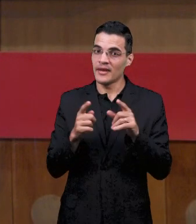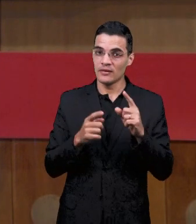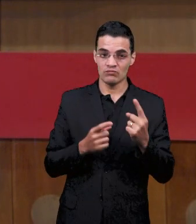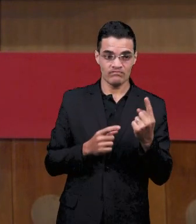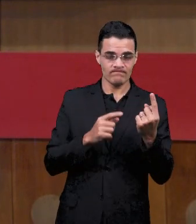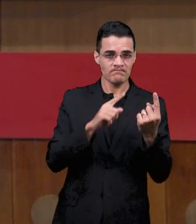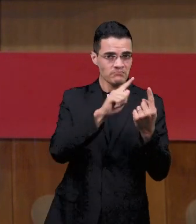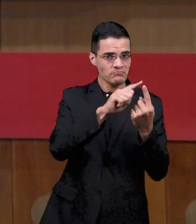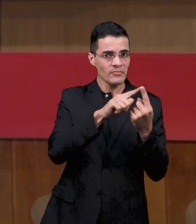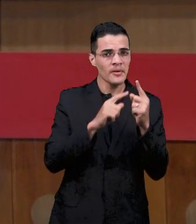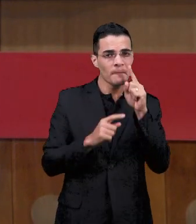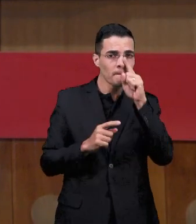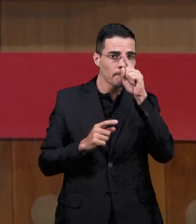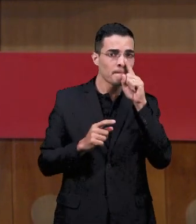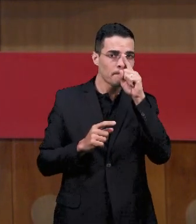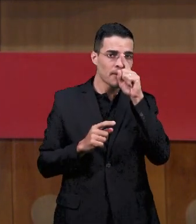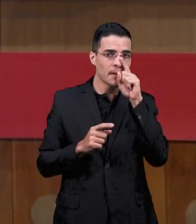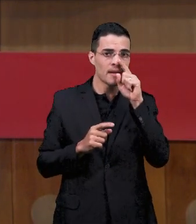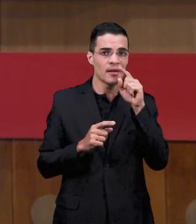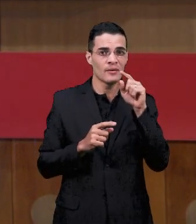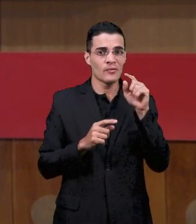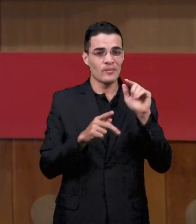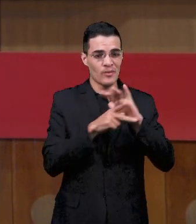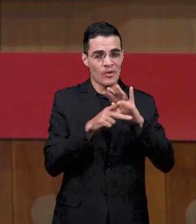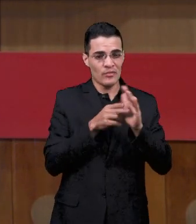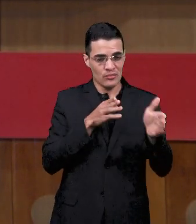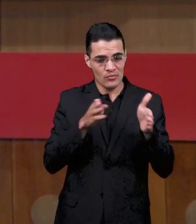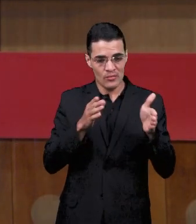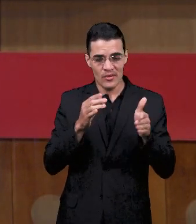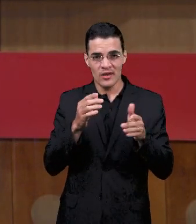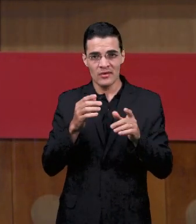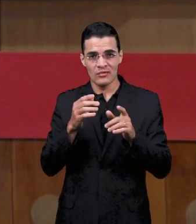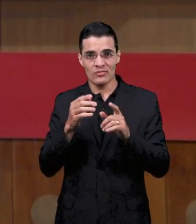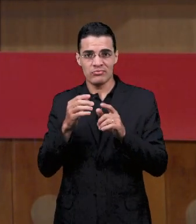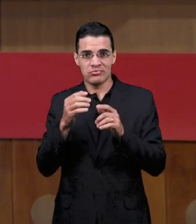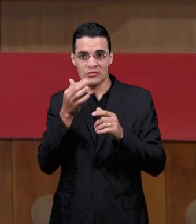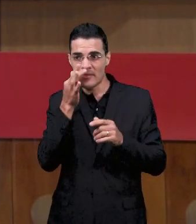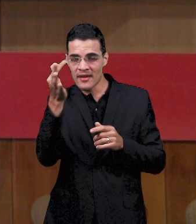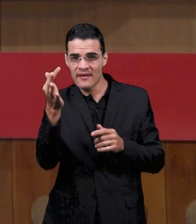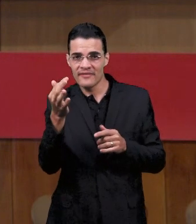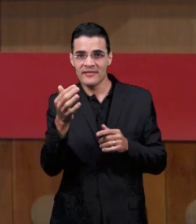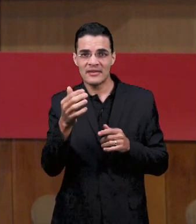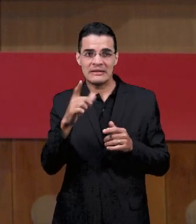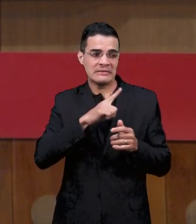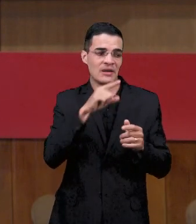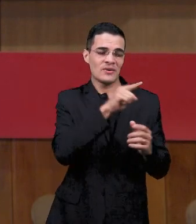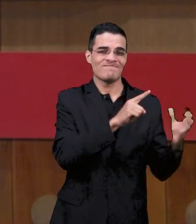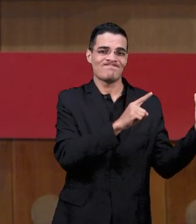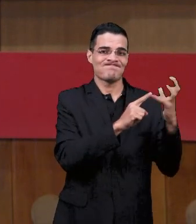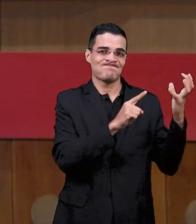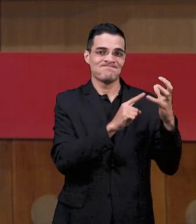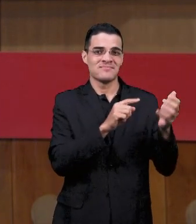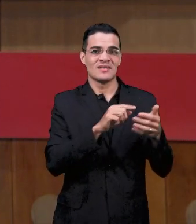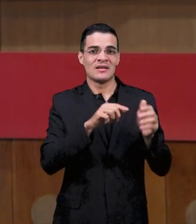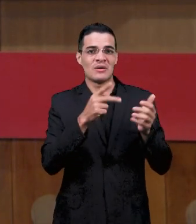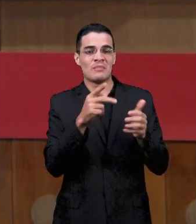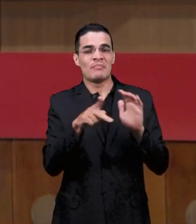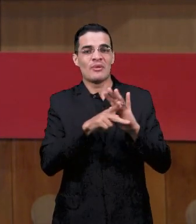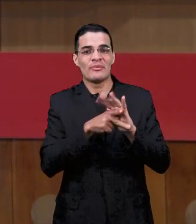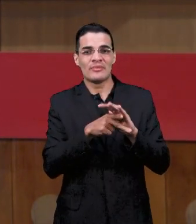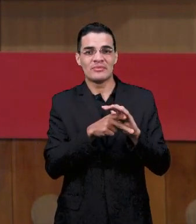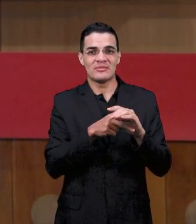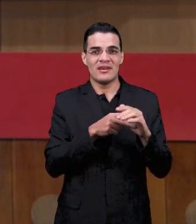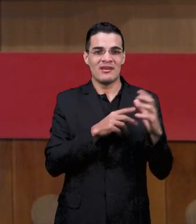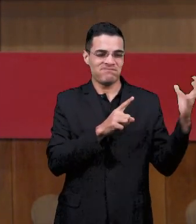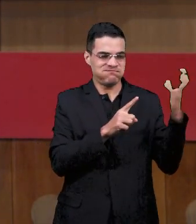querem promover divisões. Divisões sensuais, divisões doutrinárias, divisões da comunhão,